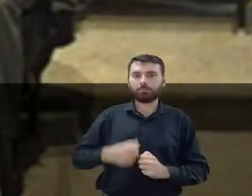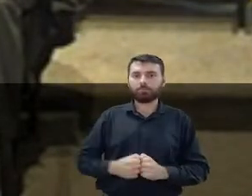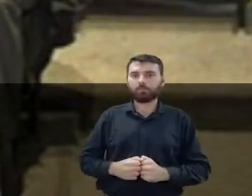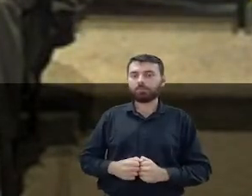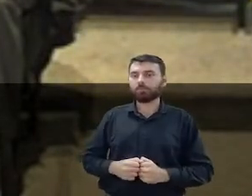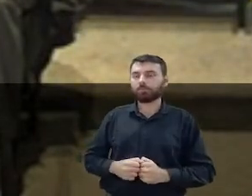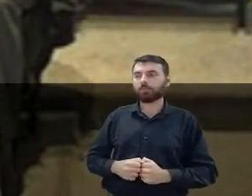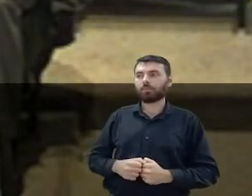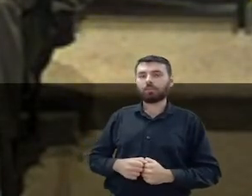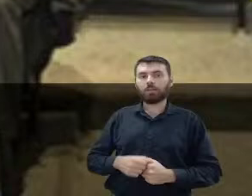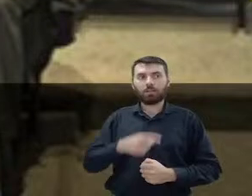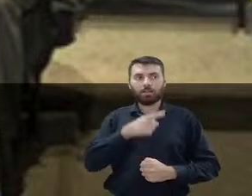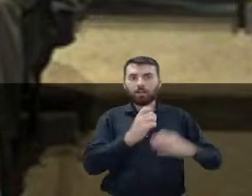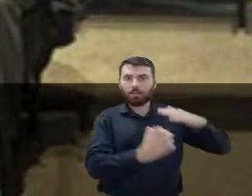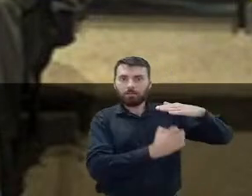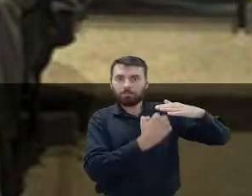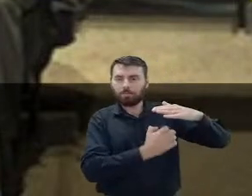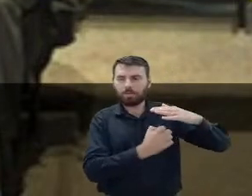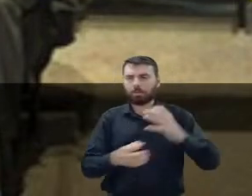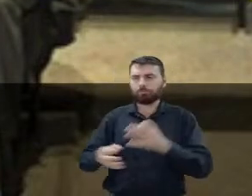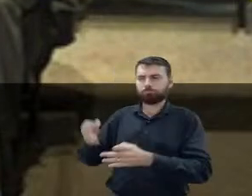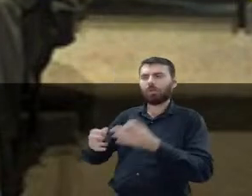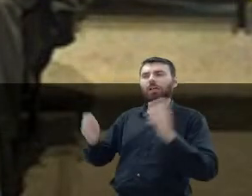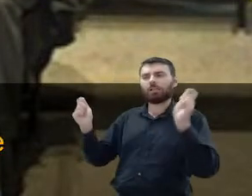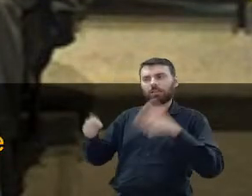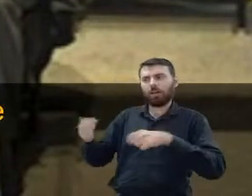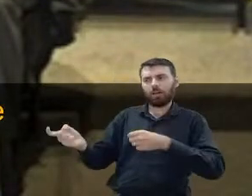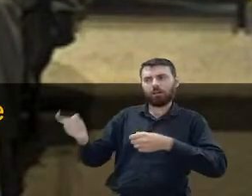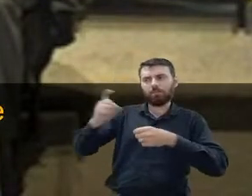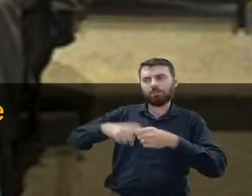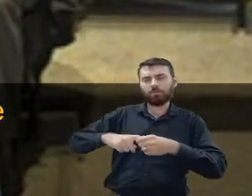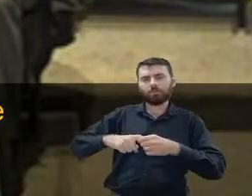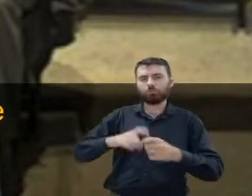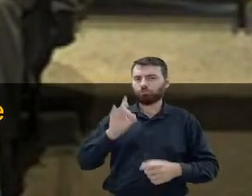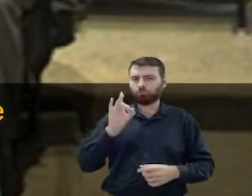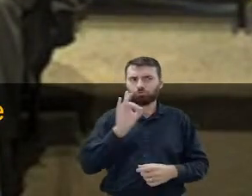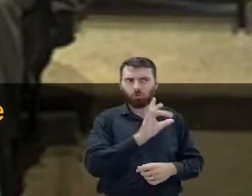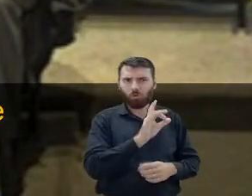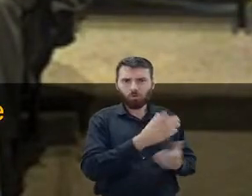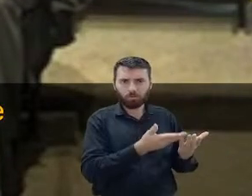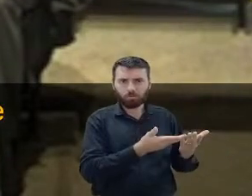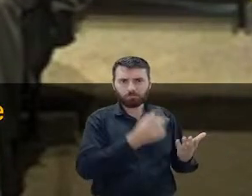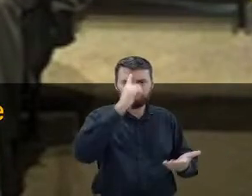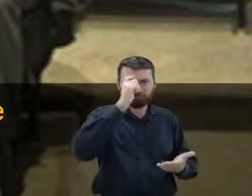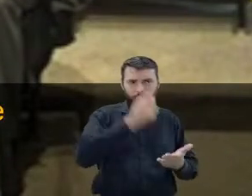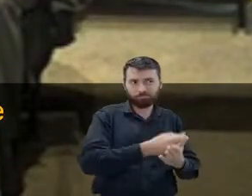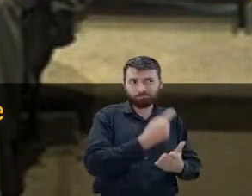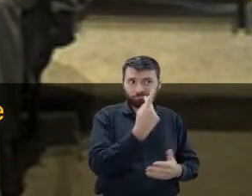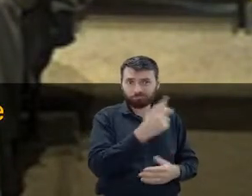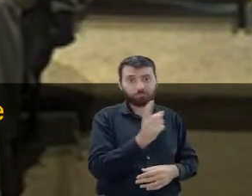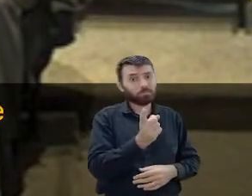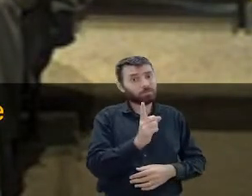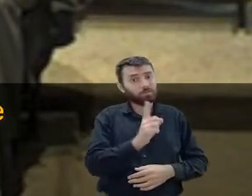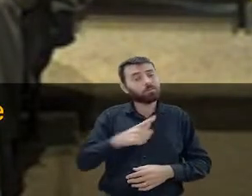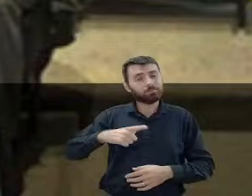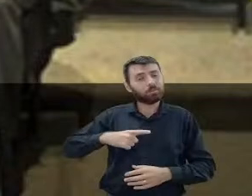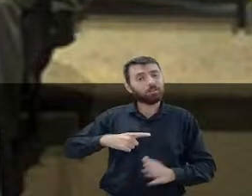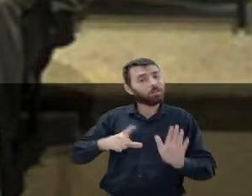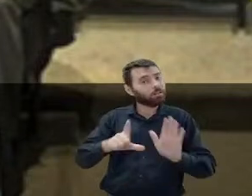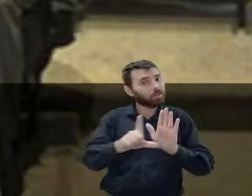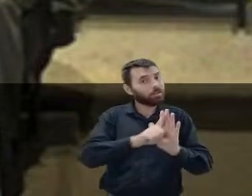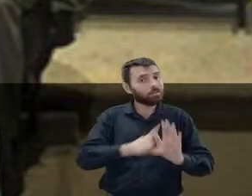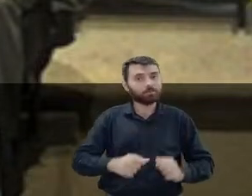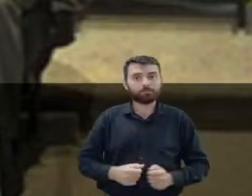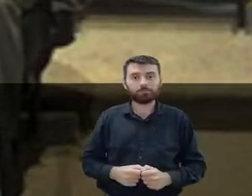E nem mesmo a decisão do INSS somente teria uma força. Aliás, se tivesse, ela teria que ter voltado. Mas digamos que a autora